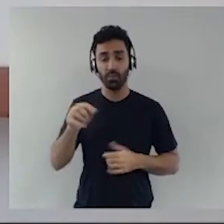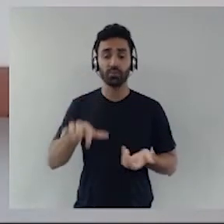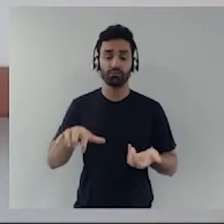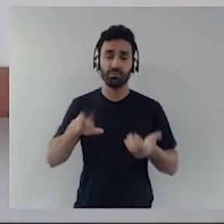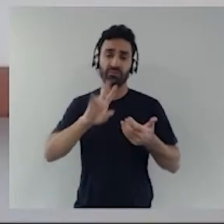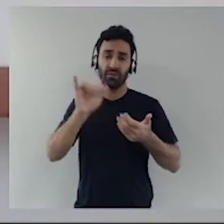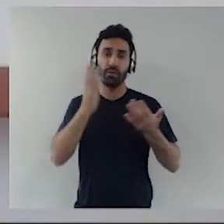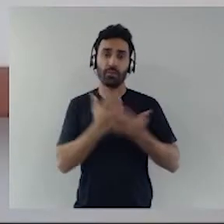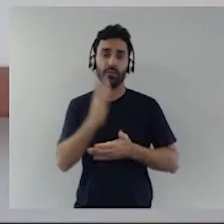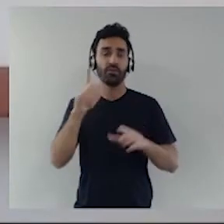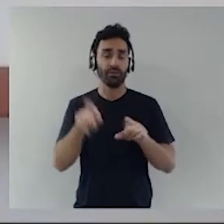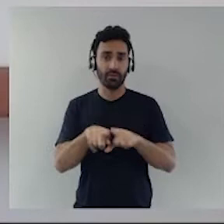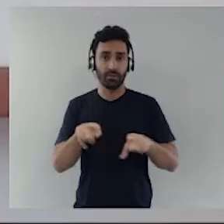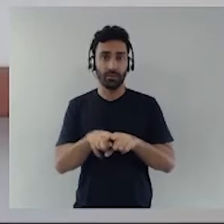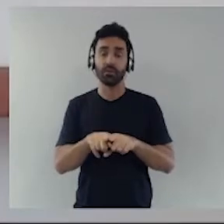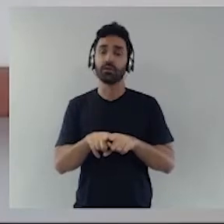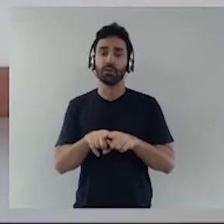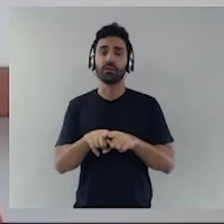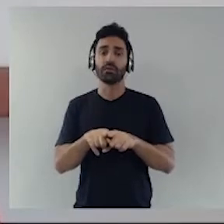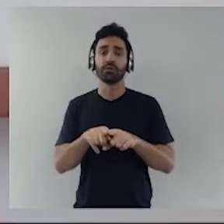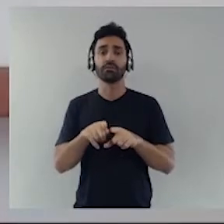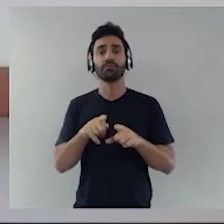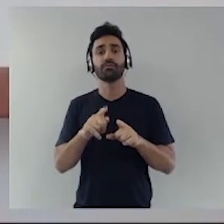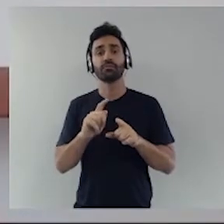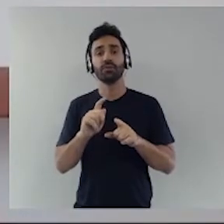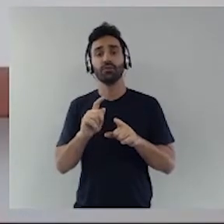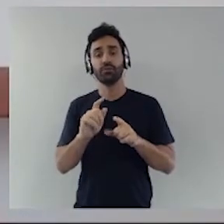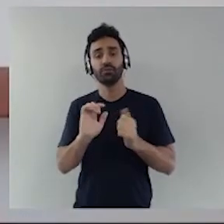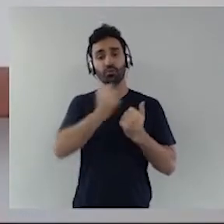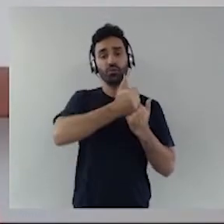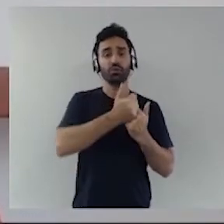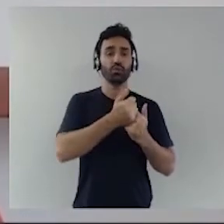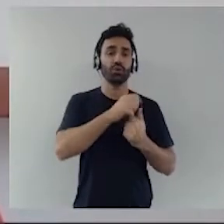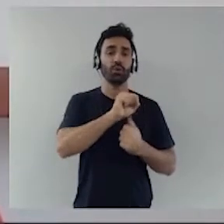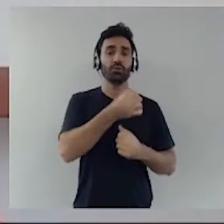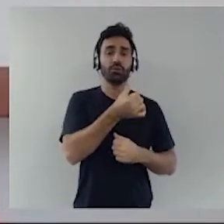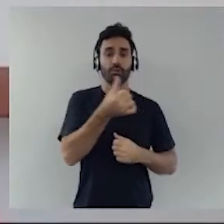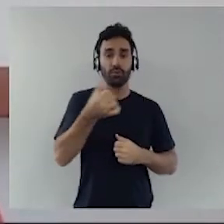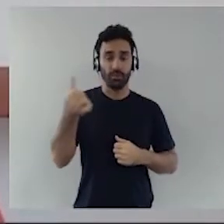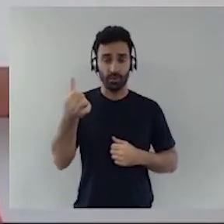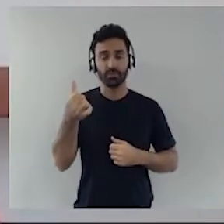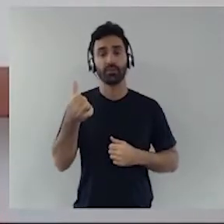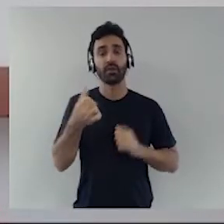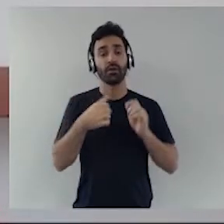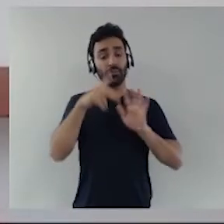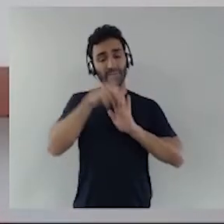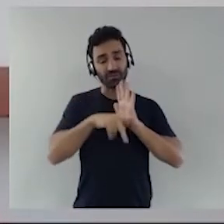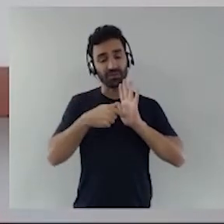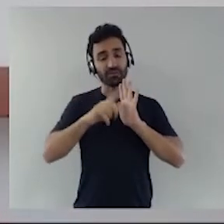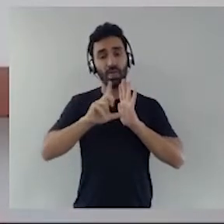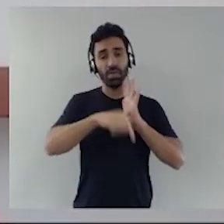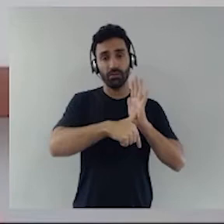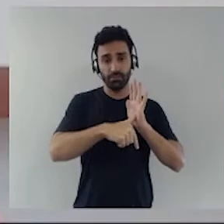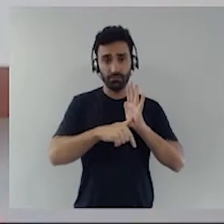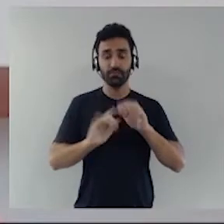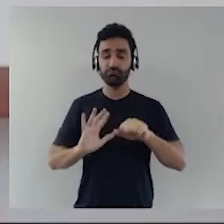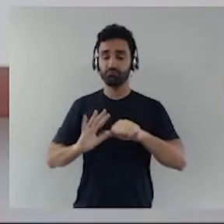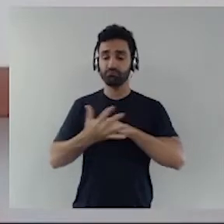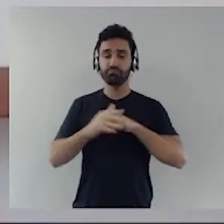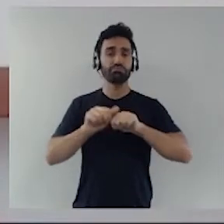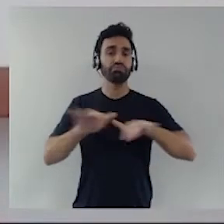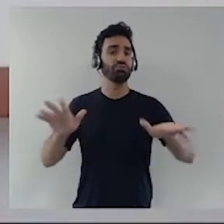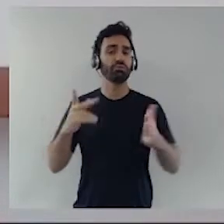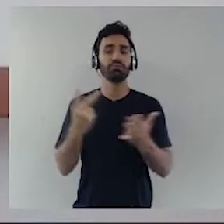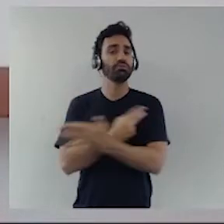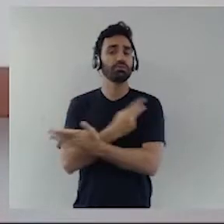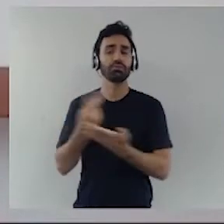nacional que vem a super a lei 8666 é um projeto de lei na academia ela criou esse